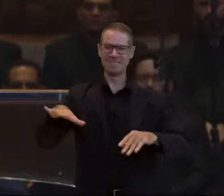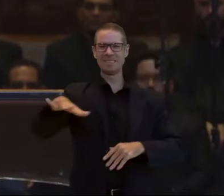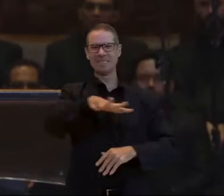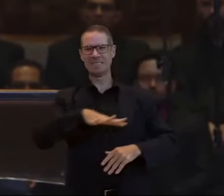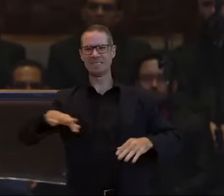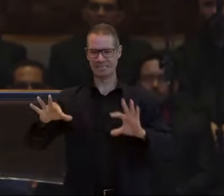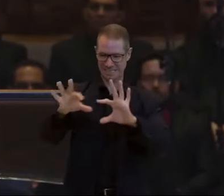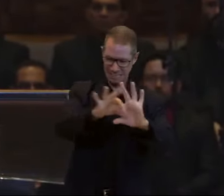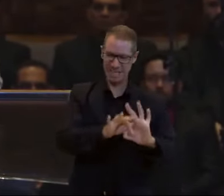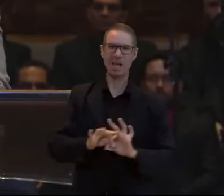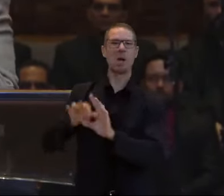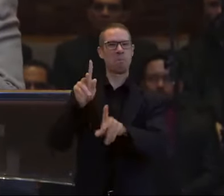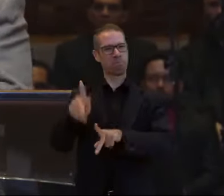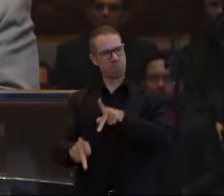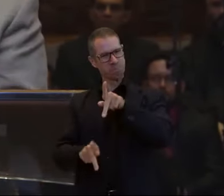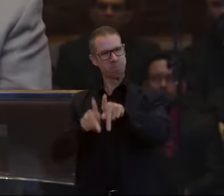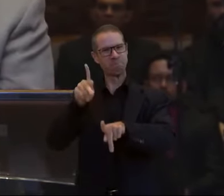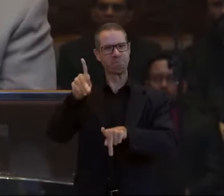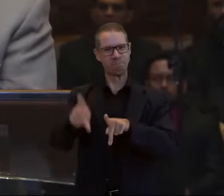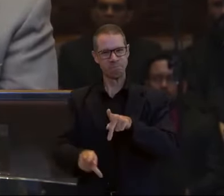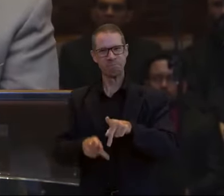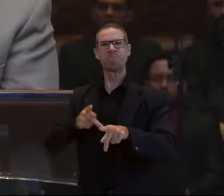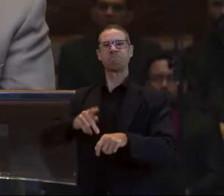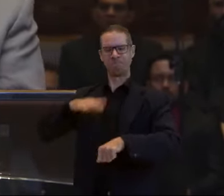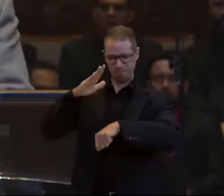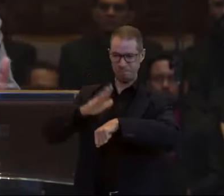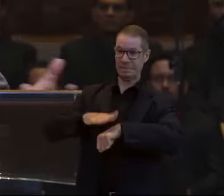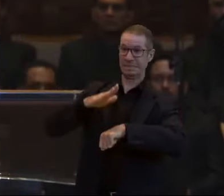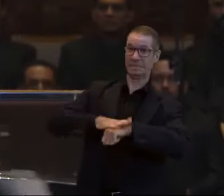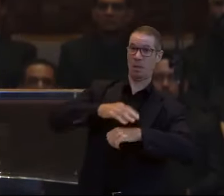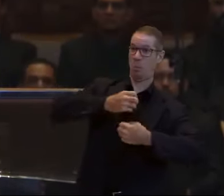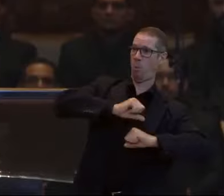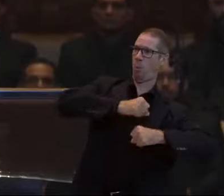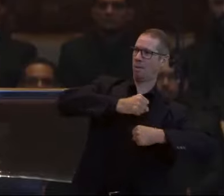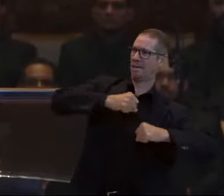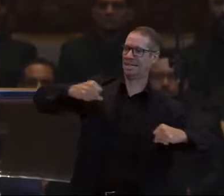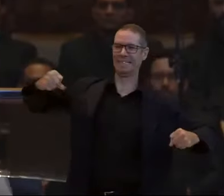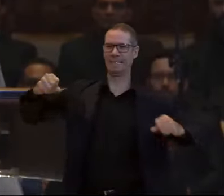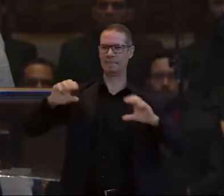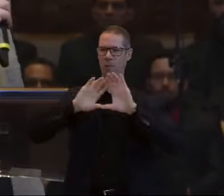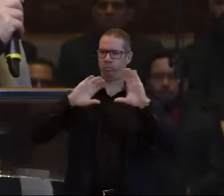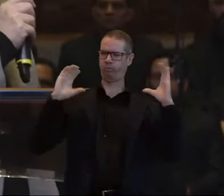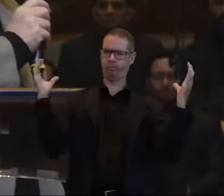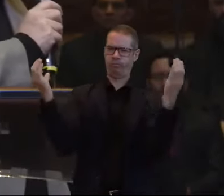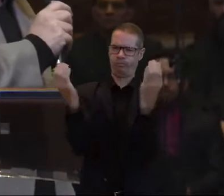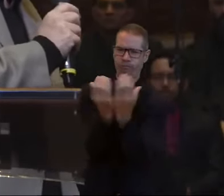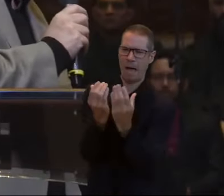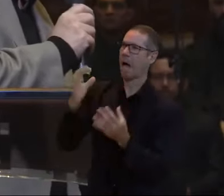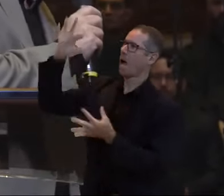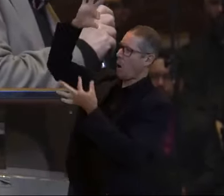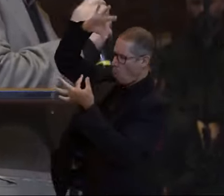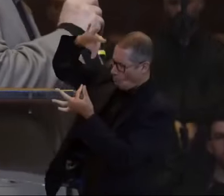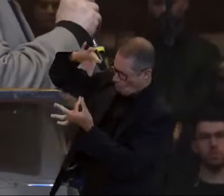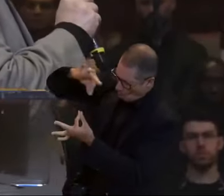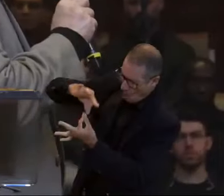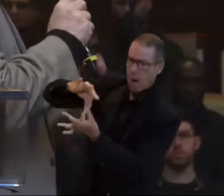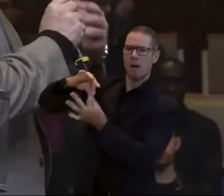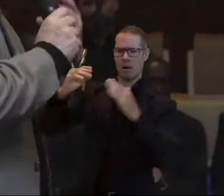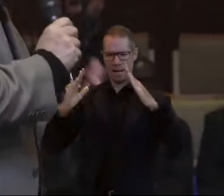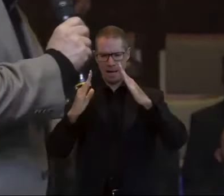local, que materializa a grandeza de uma congregação espiritual.